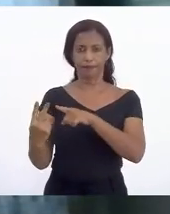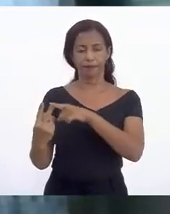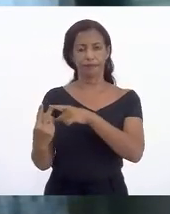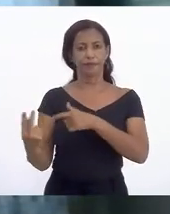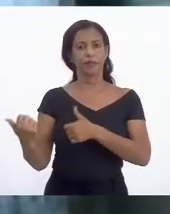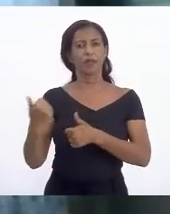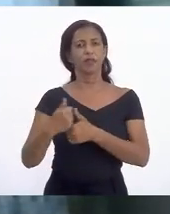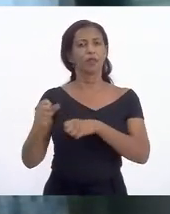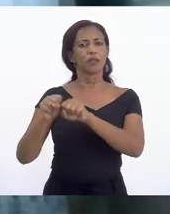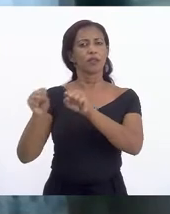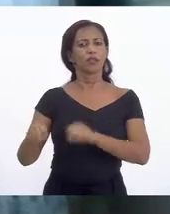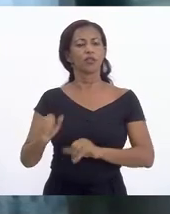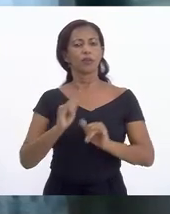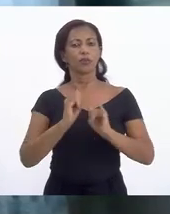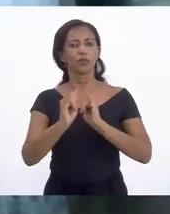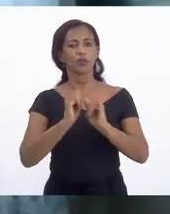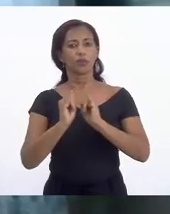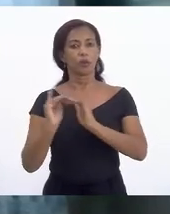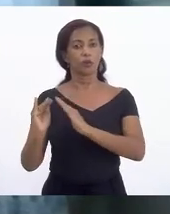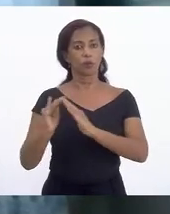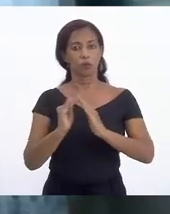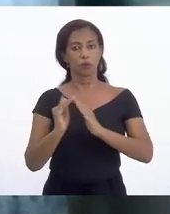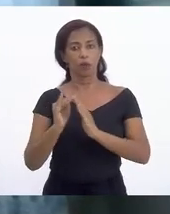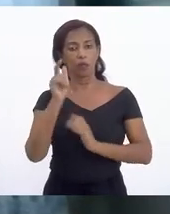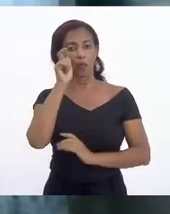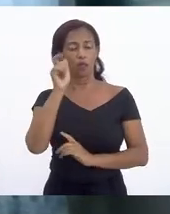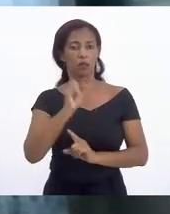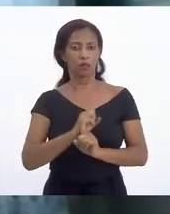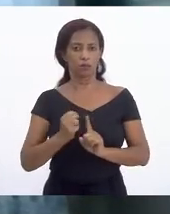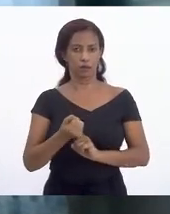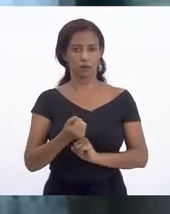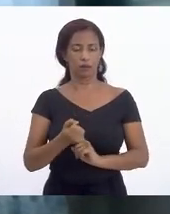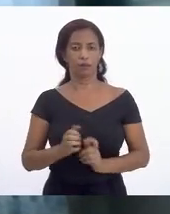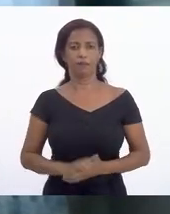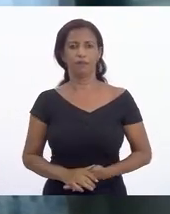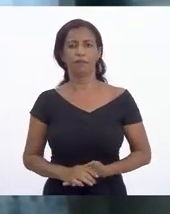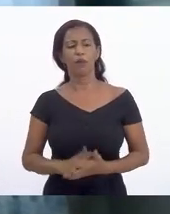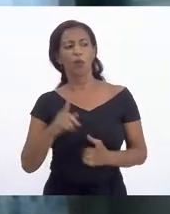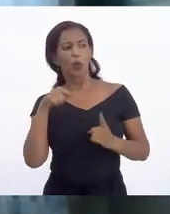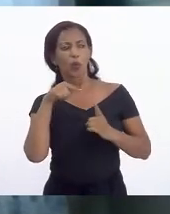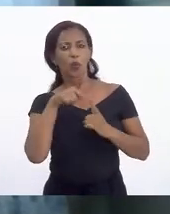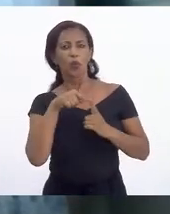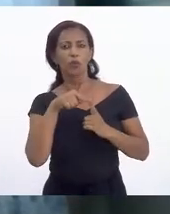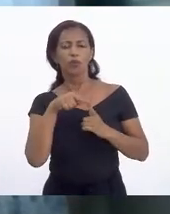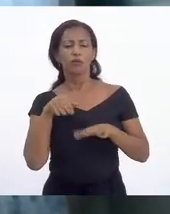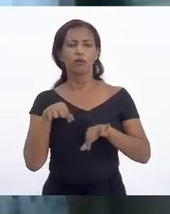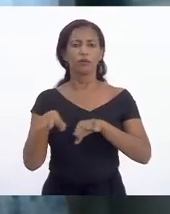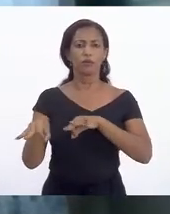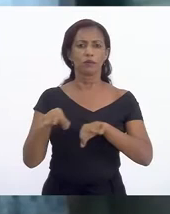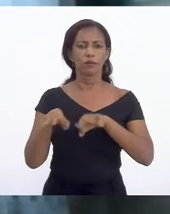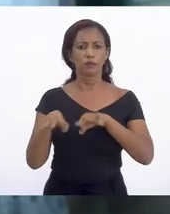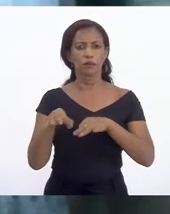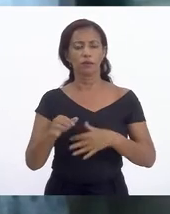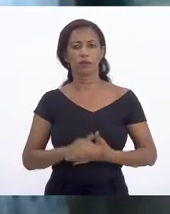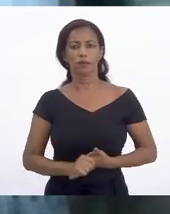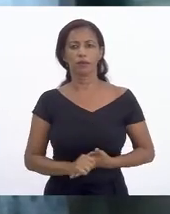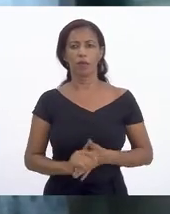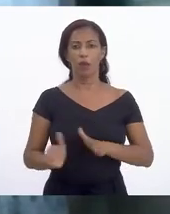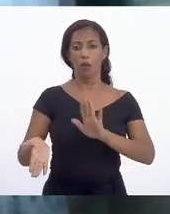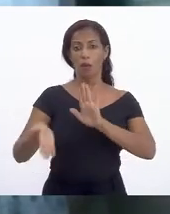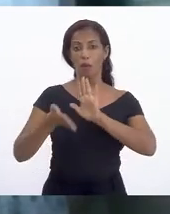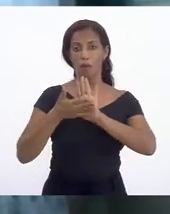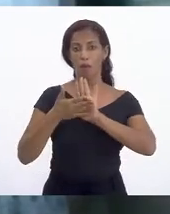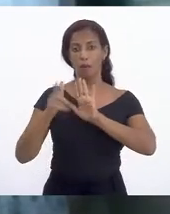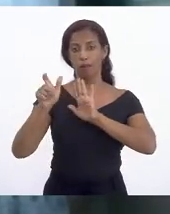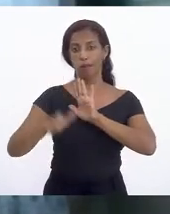institui o Sistema de Informação sobre Habitação de Interesse Social. O objetivo desse projeto, o próprio